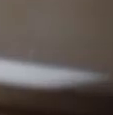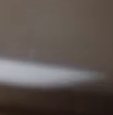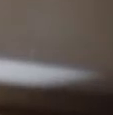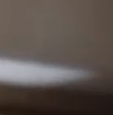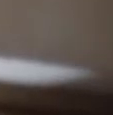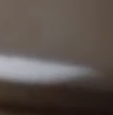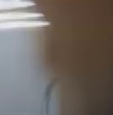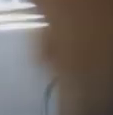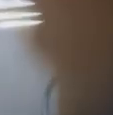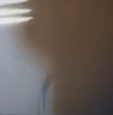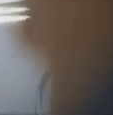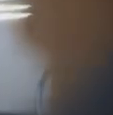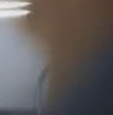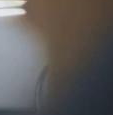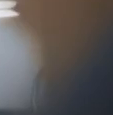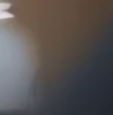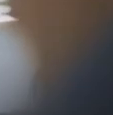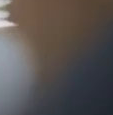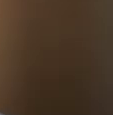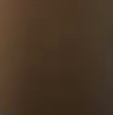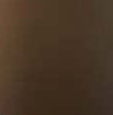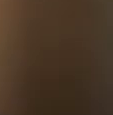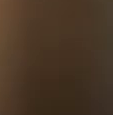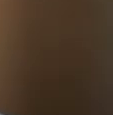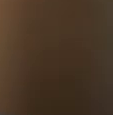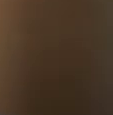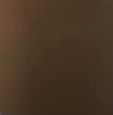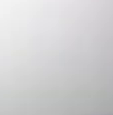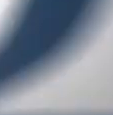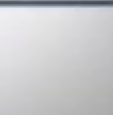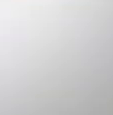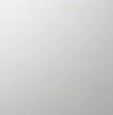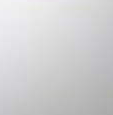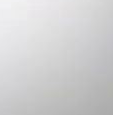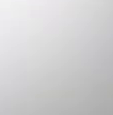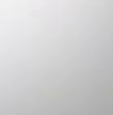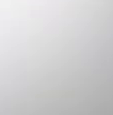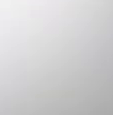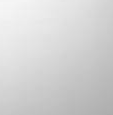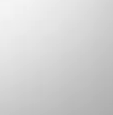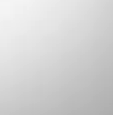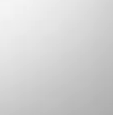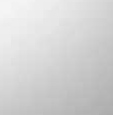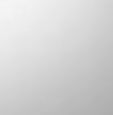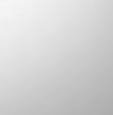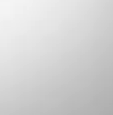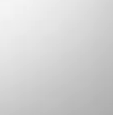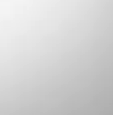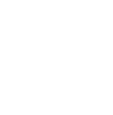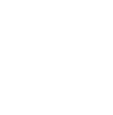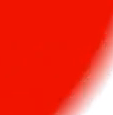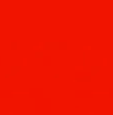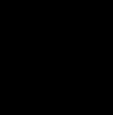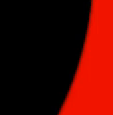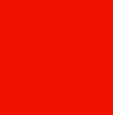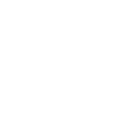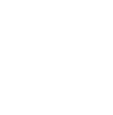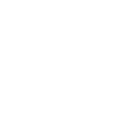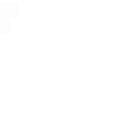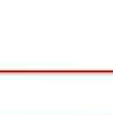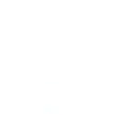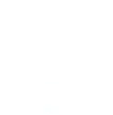fecho a torneira também. Esses pequenos detalhes fazem uma grande diferença. E você, tá economizando? Governo do Estado de São Paulo.